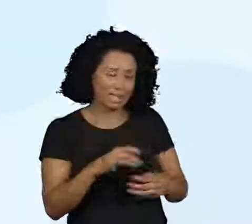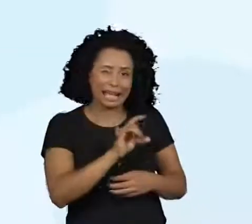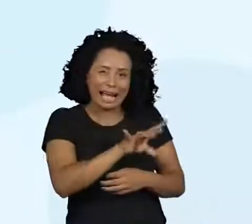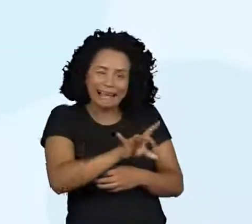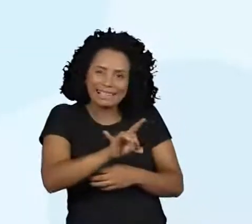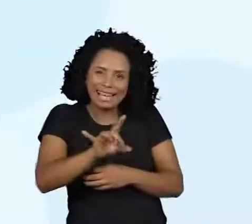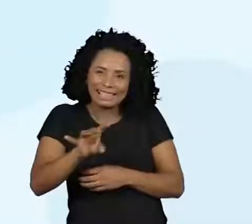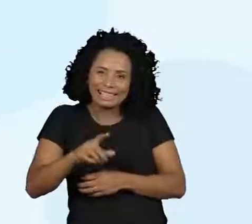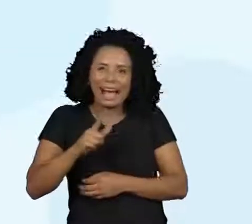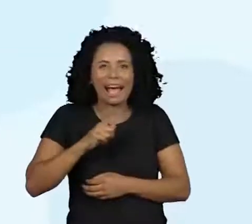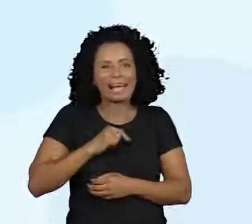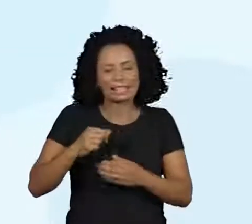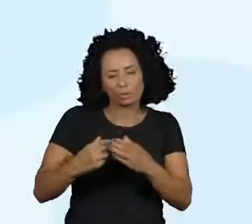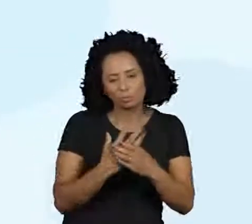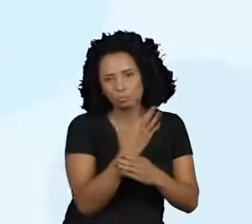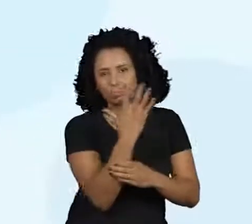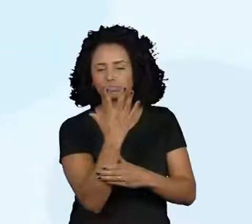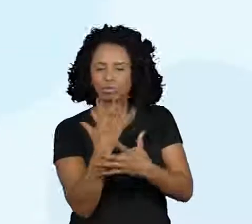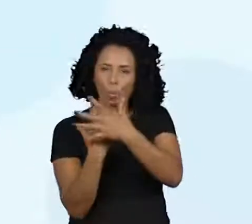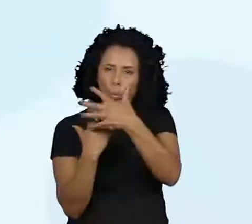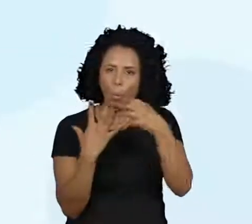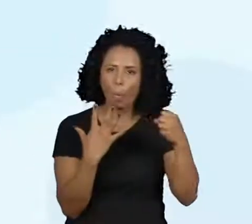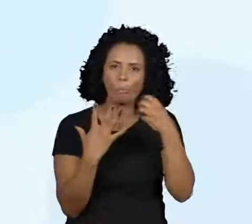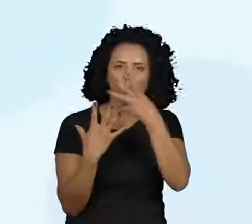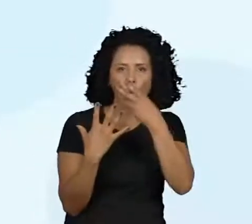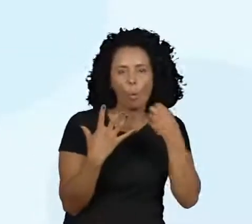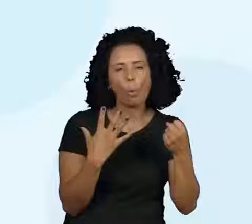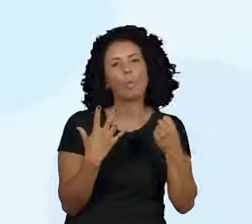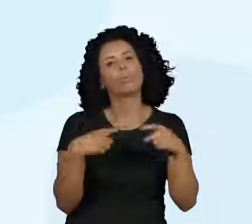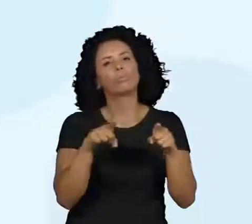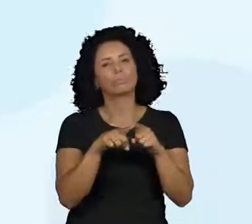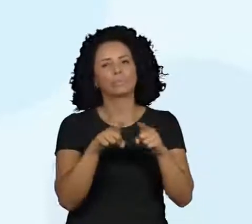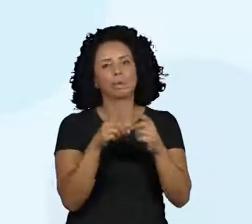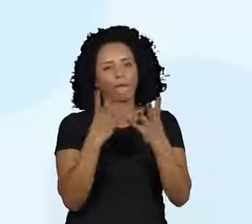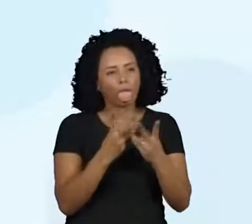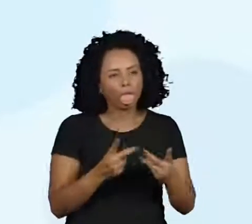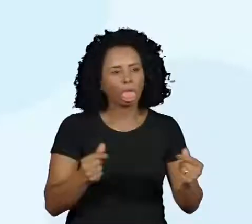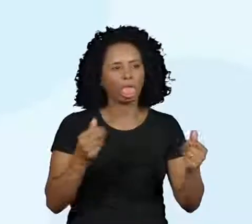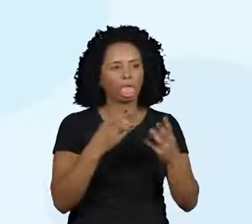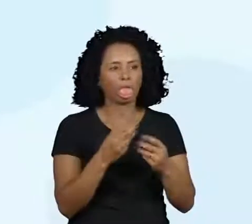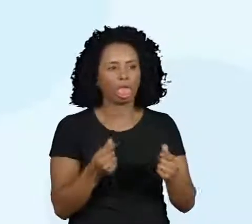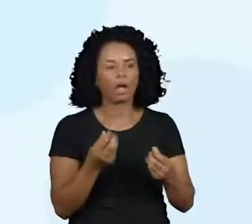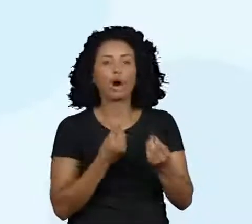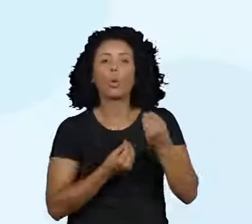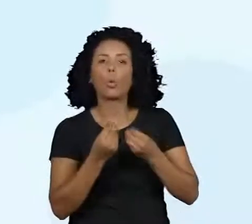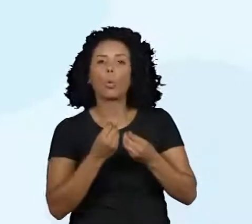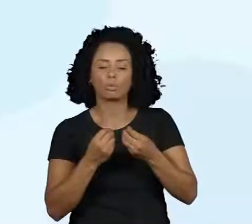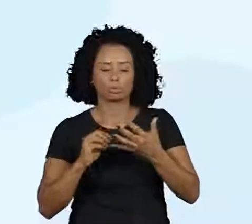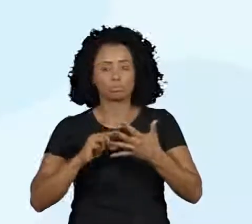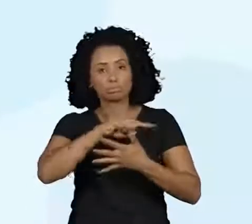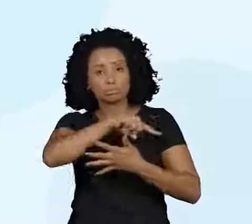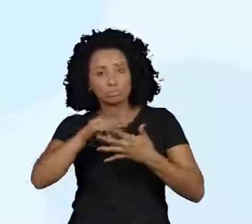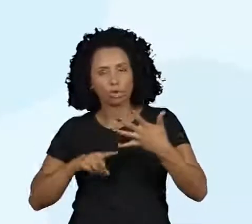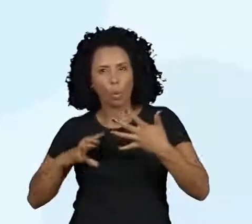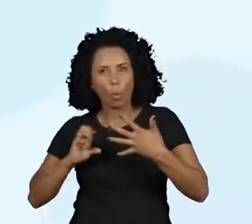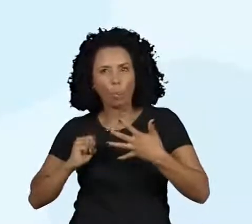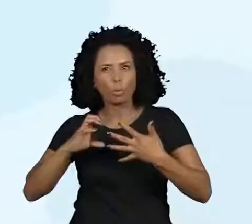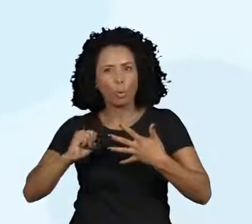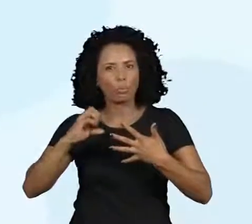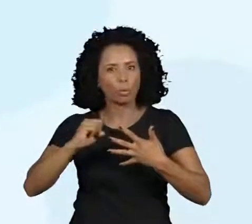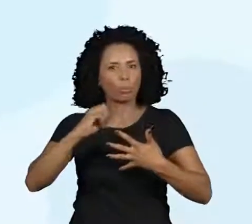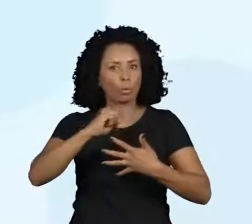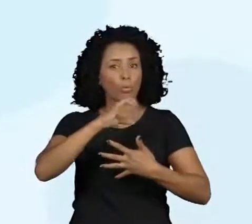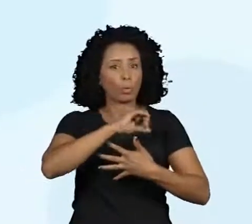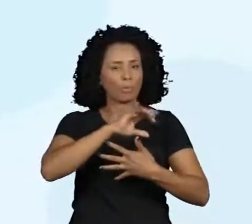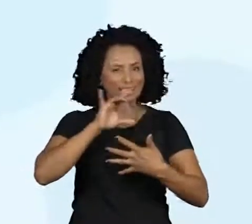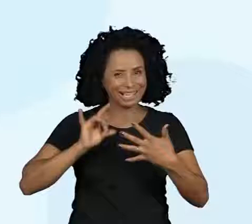os consumidores, os decompositores. Vamos definir nessa cadeia que personagem é cada coisa,